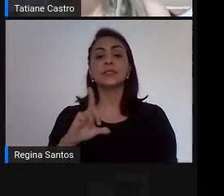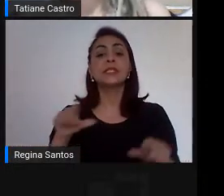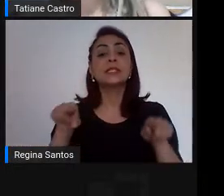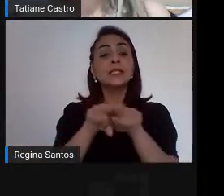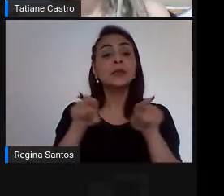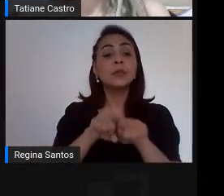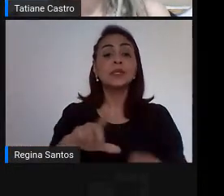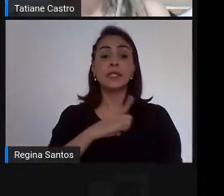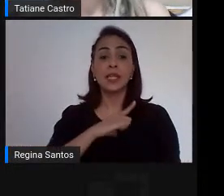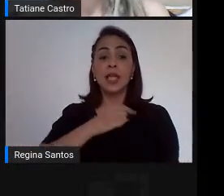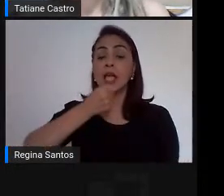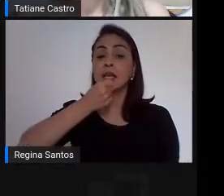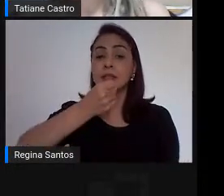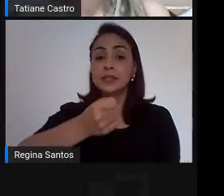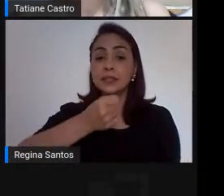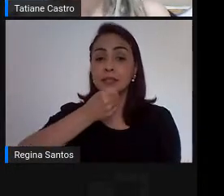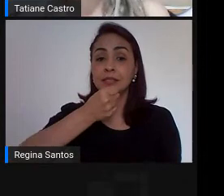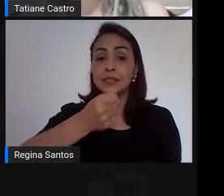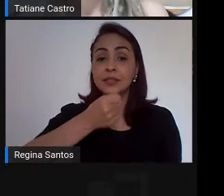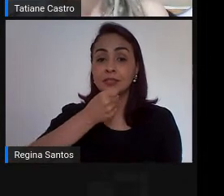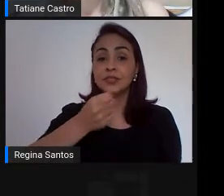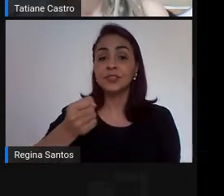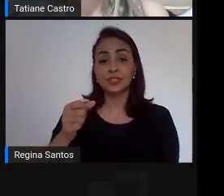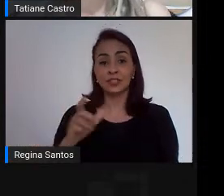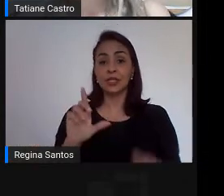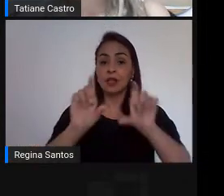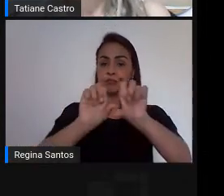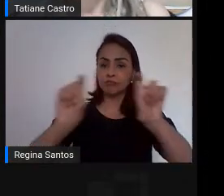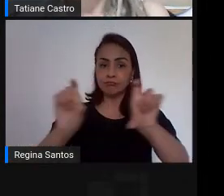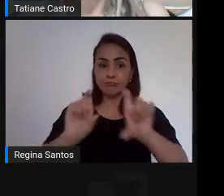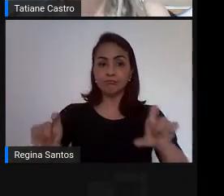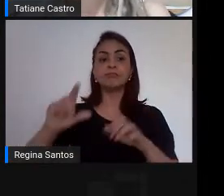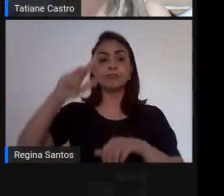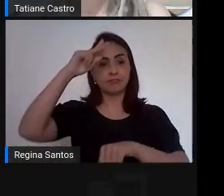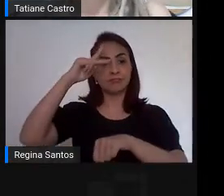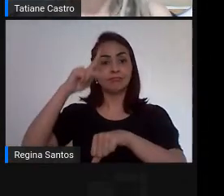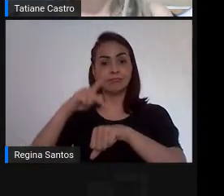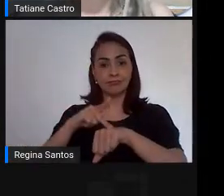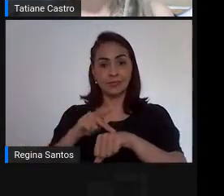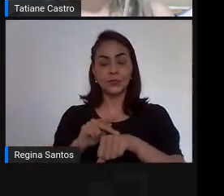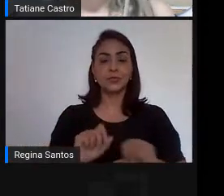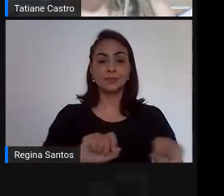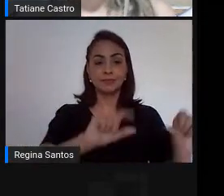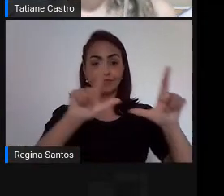orais, Legoff, Polak, Alberti, Rauboache, Bose e outros.